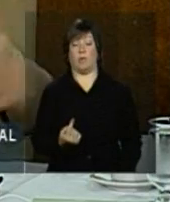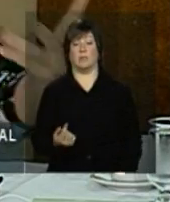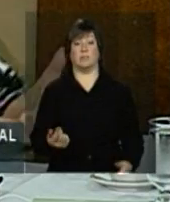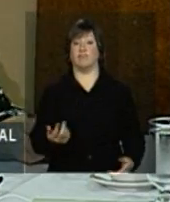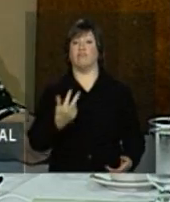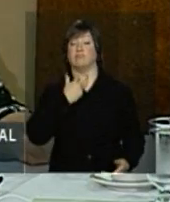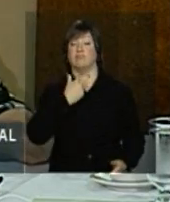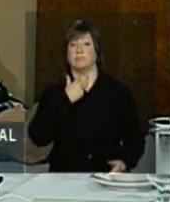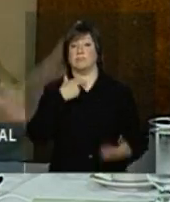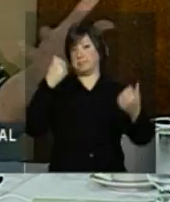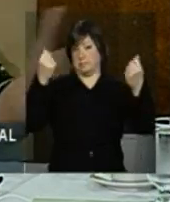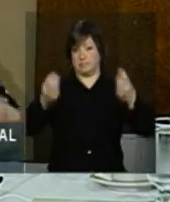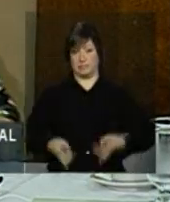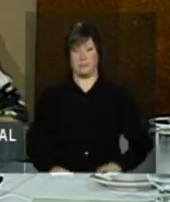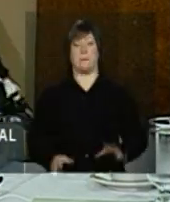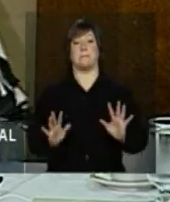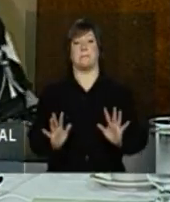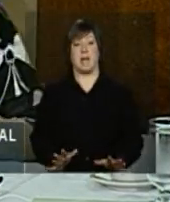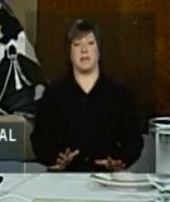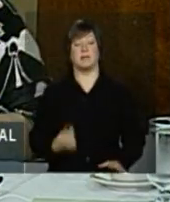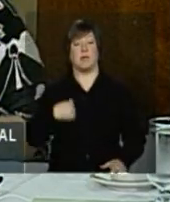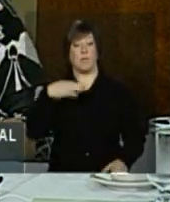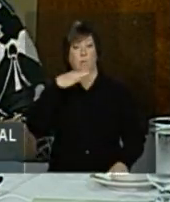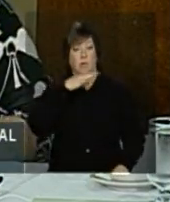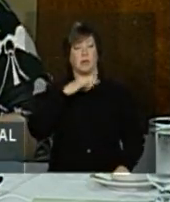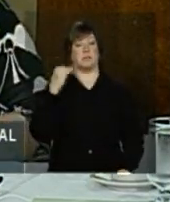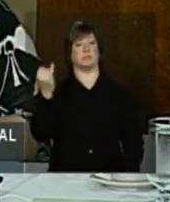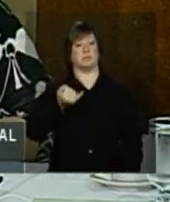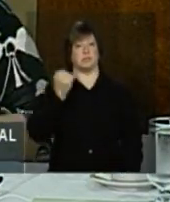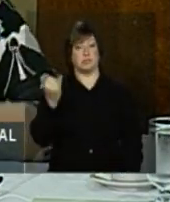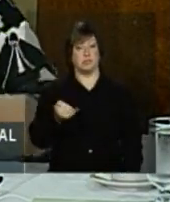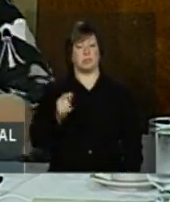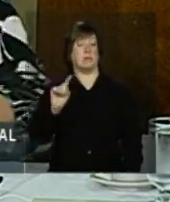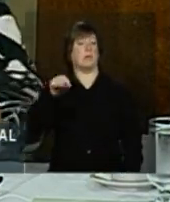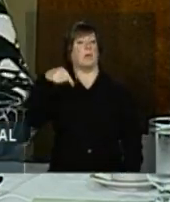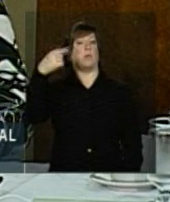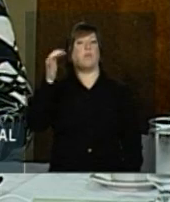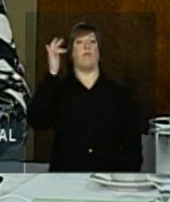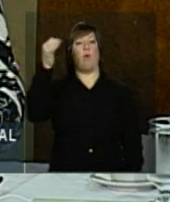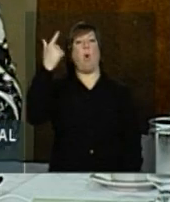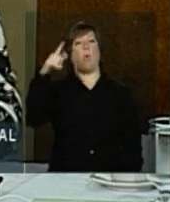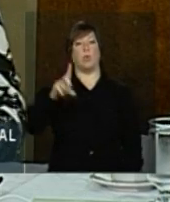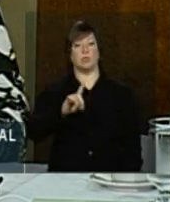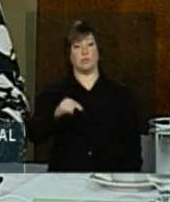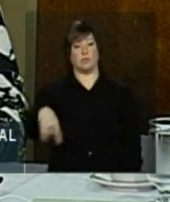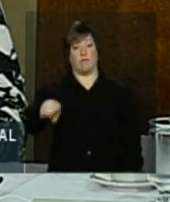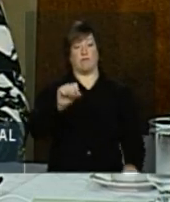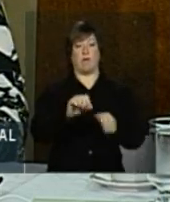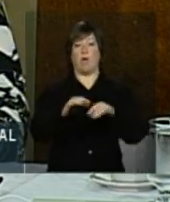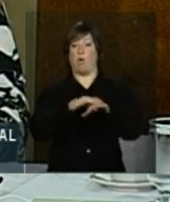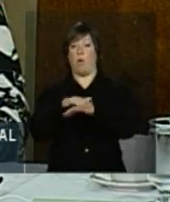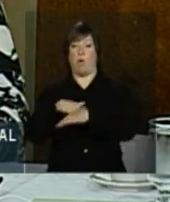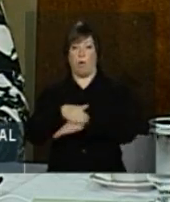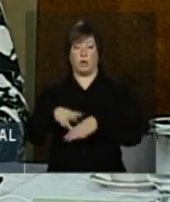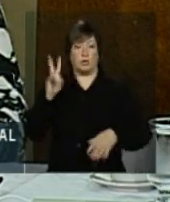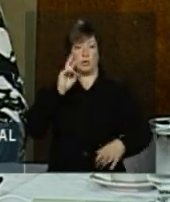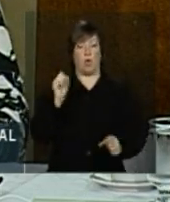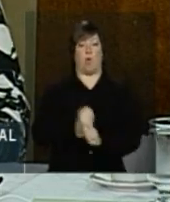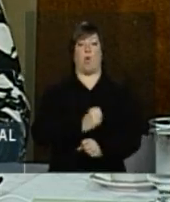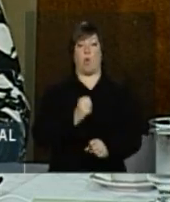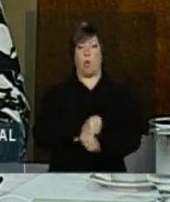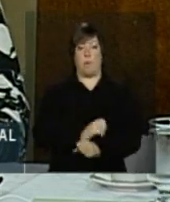teria como Como apresentar mas eu acho que valeria a pena num momento os senhores fazerem uma discussão sobre obras